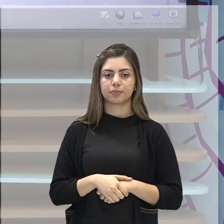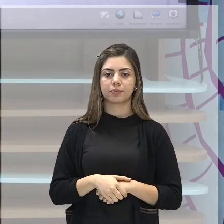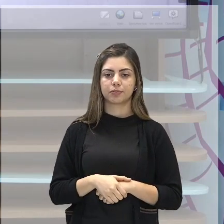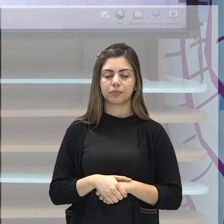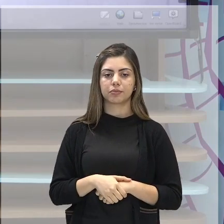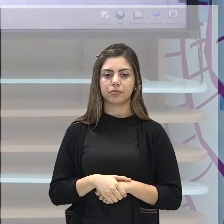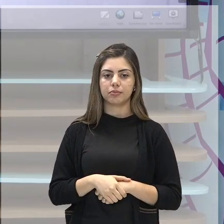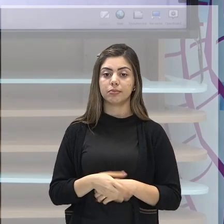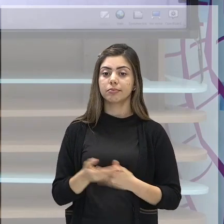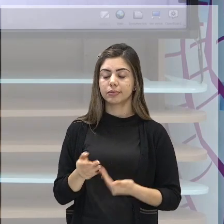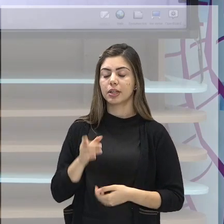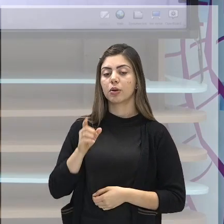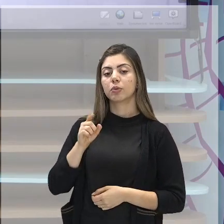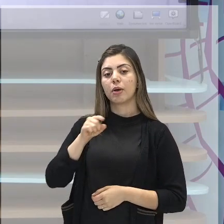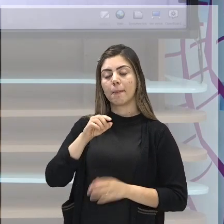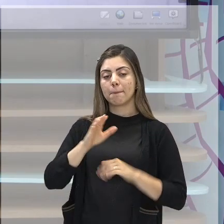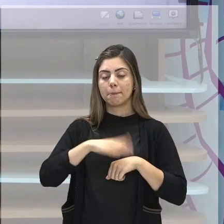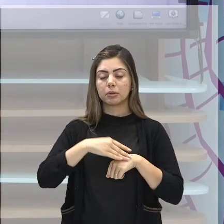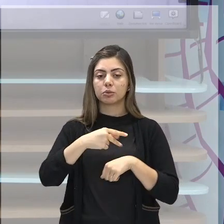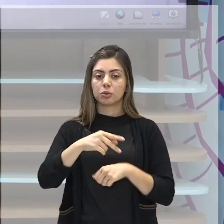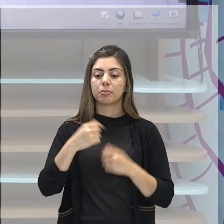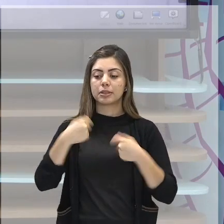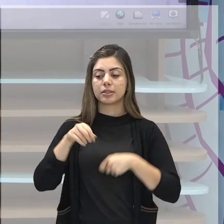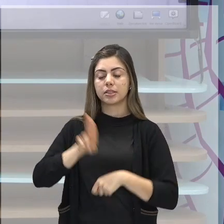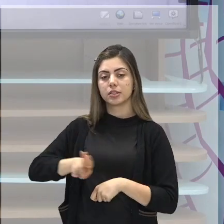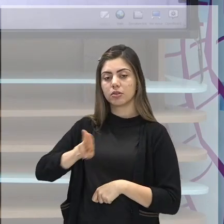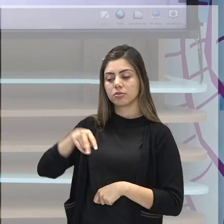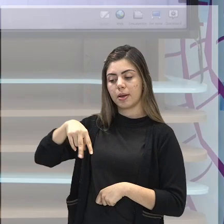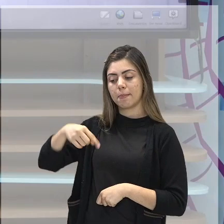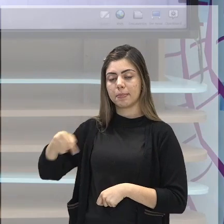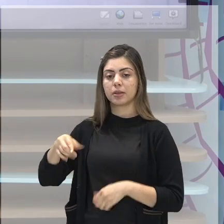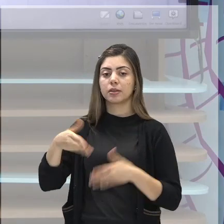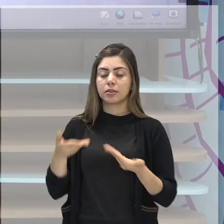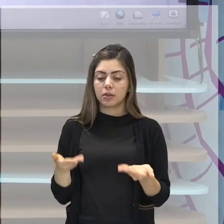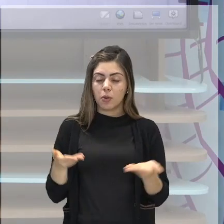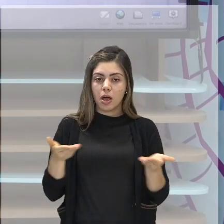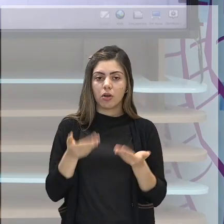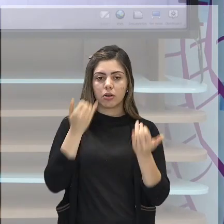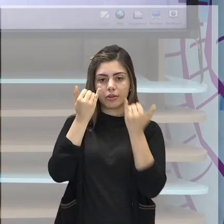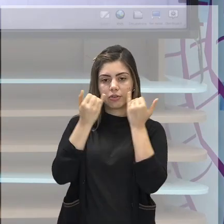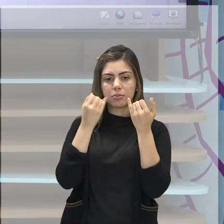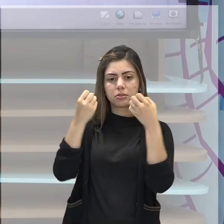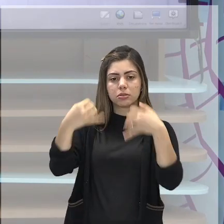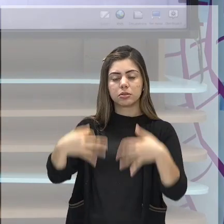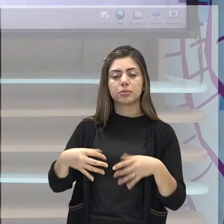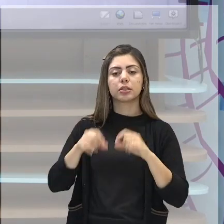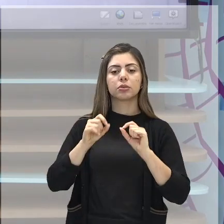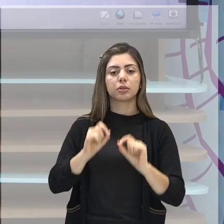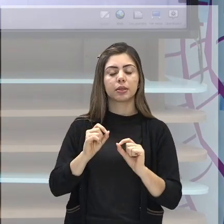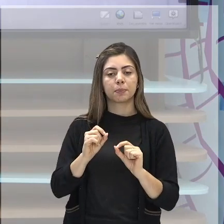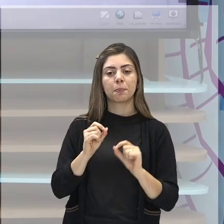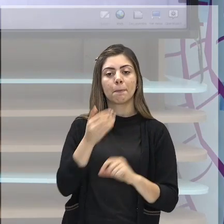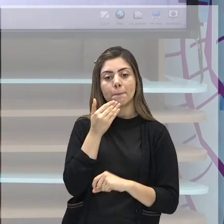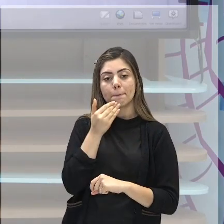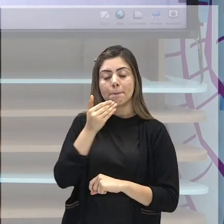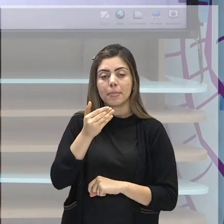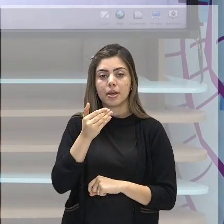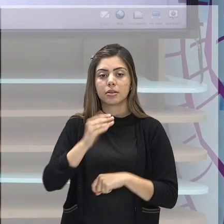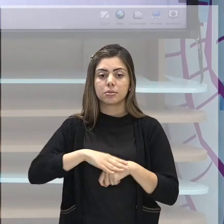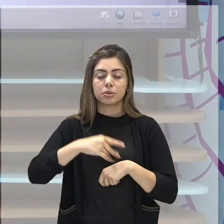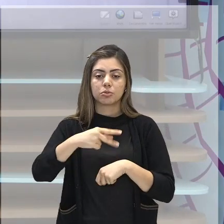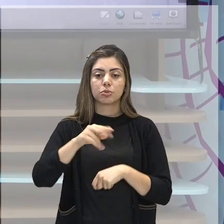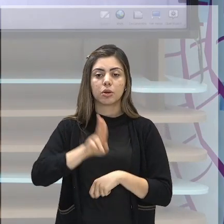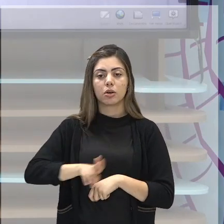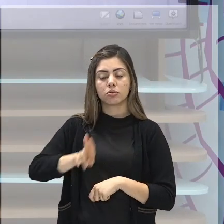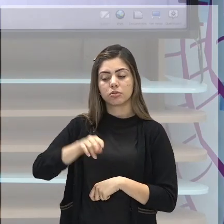qual o valor de π que você deve utilizar. Então, neste problema, ele está solicitando que você utilize o valor